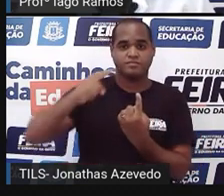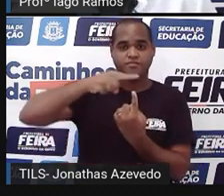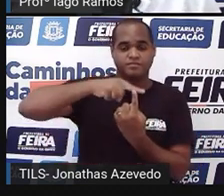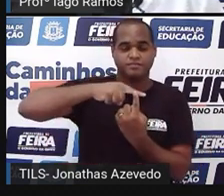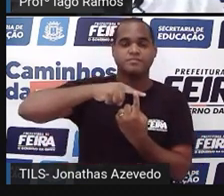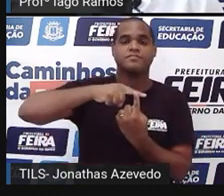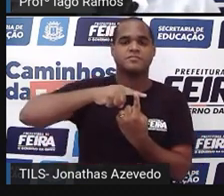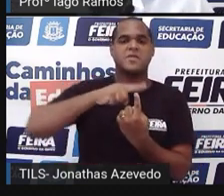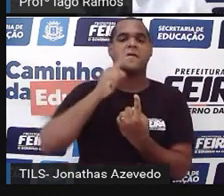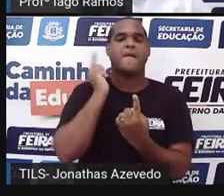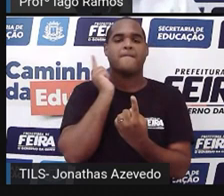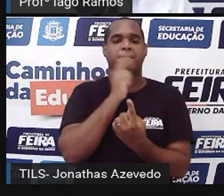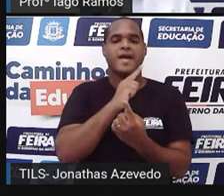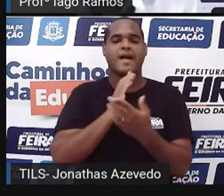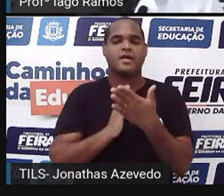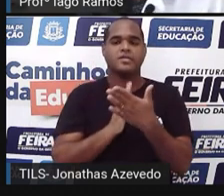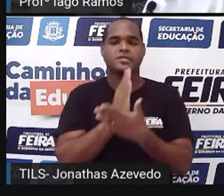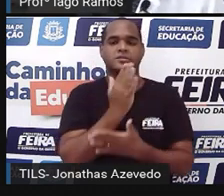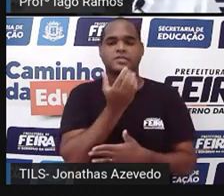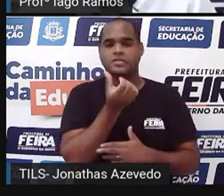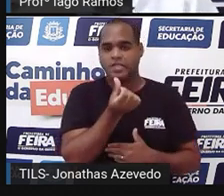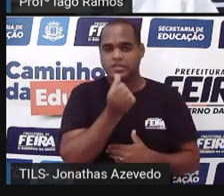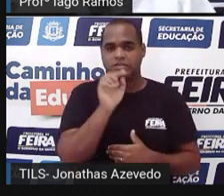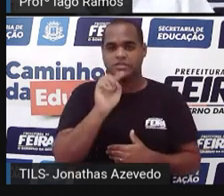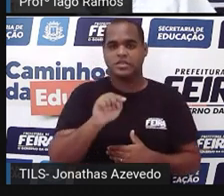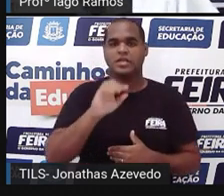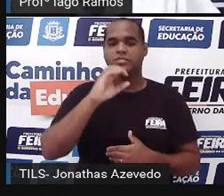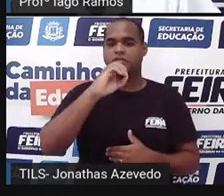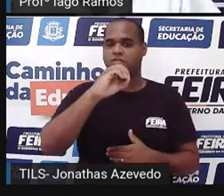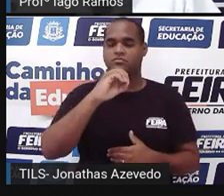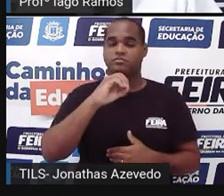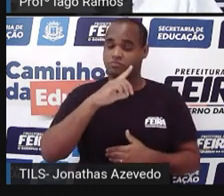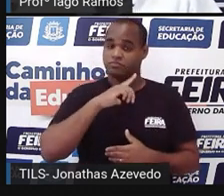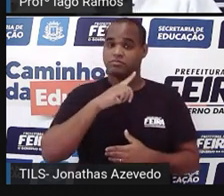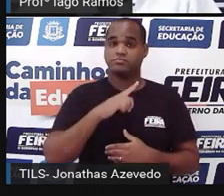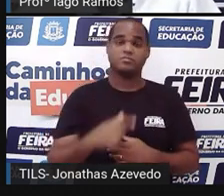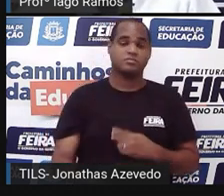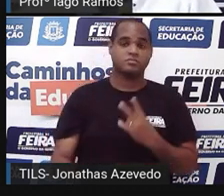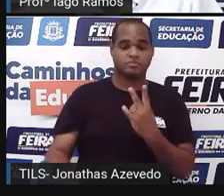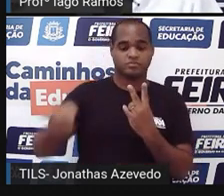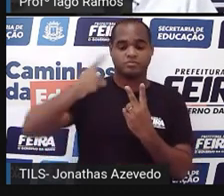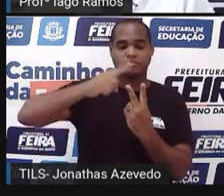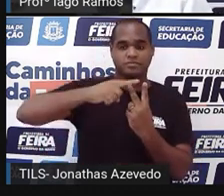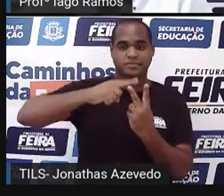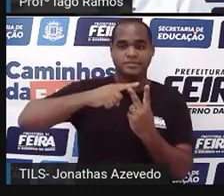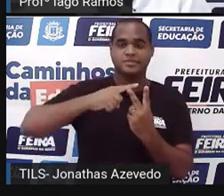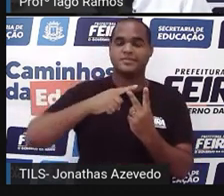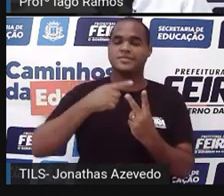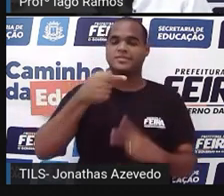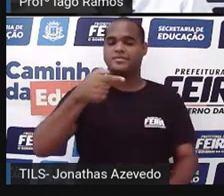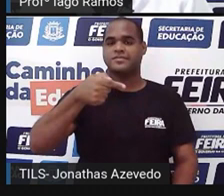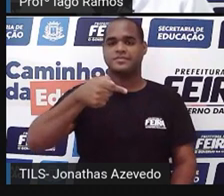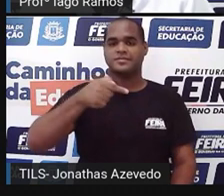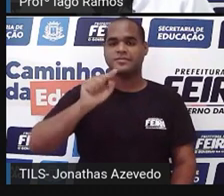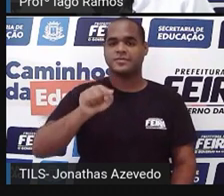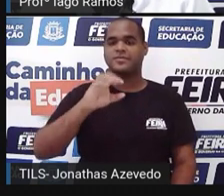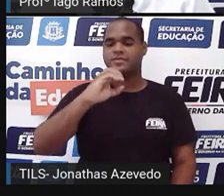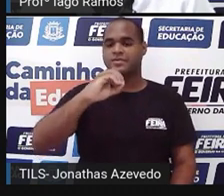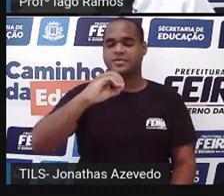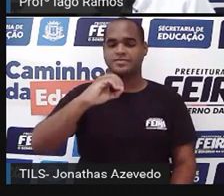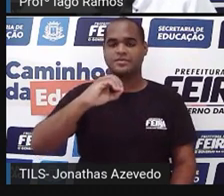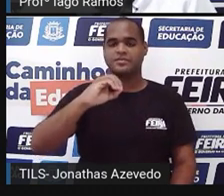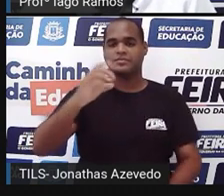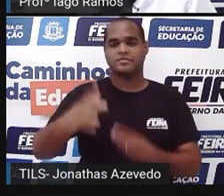tem alcançado em matemática uma nota 6 tá na unidade 2 você alcançou uma nota